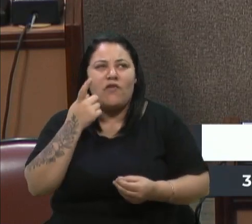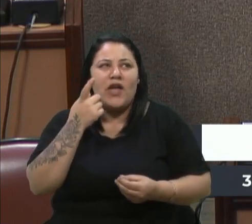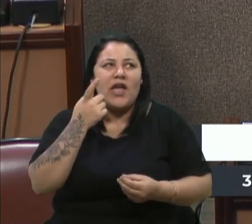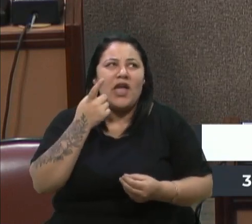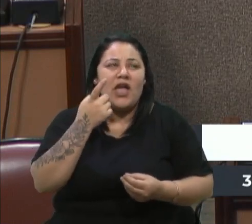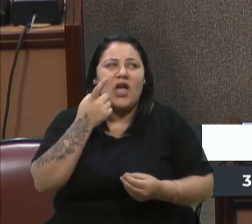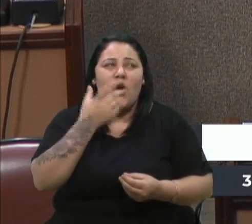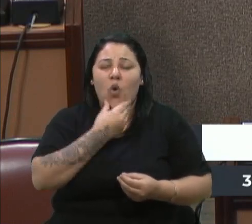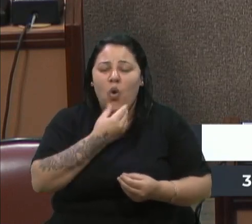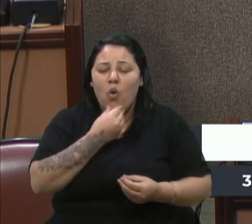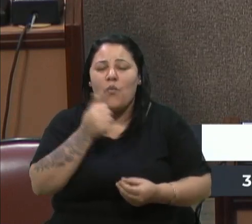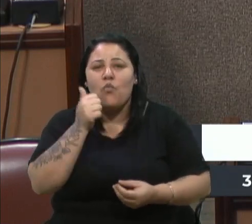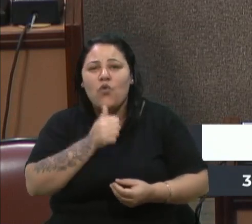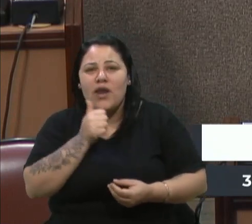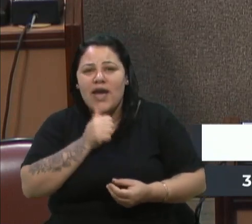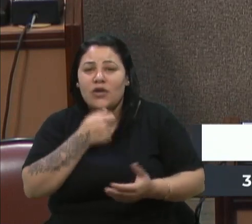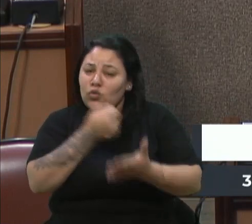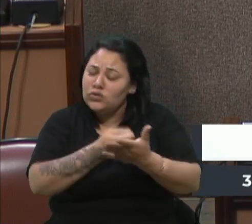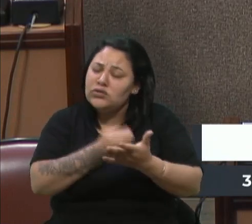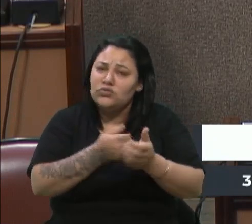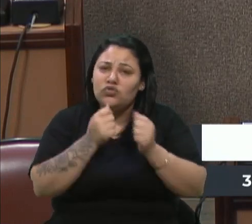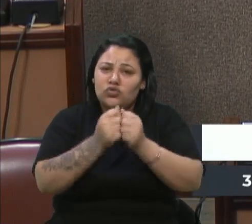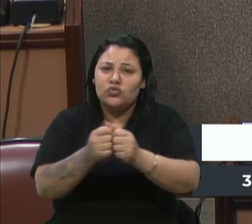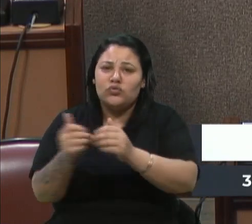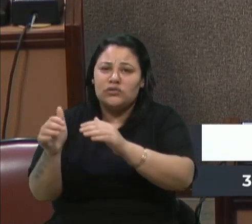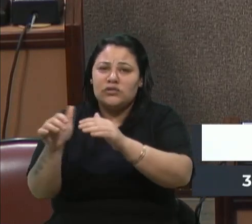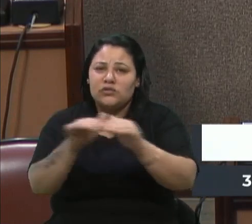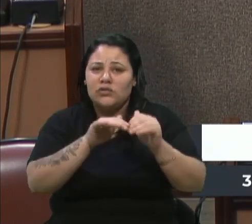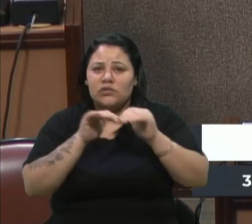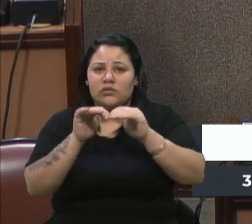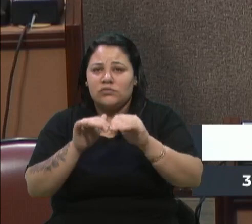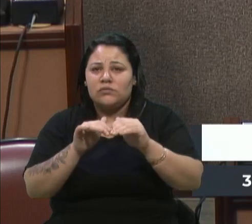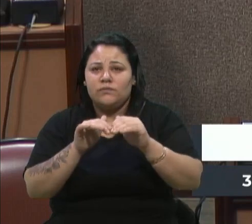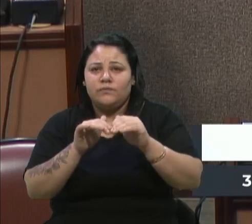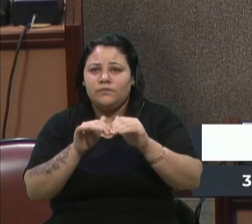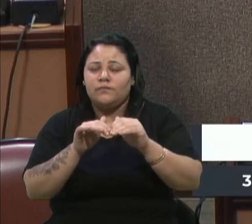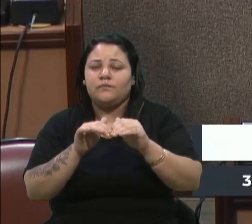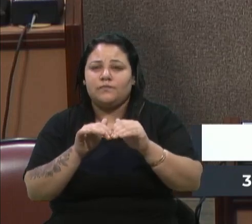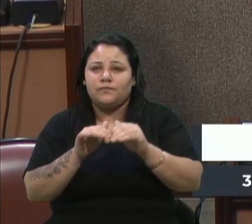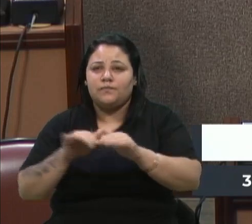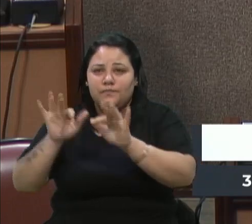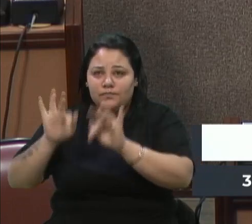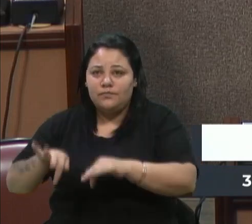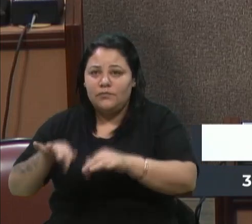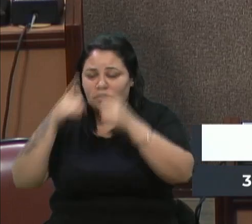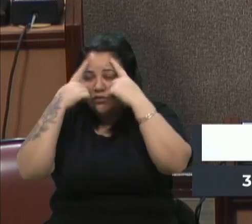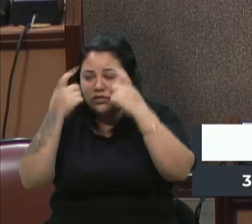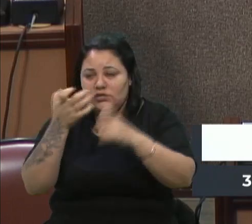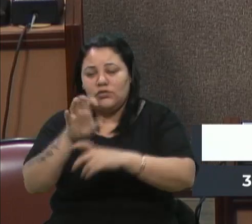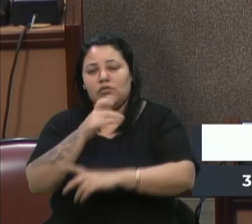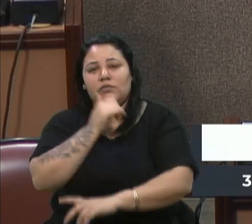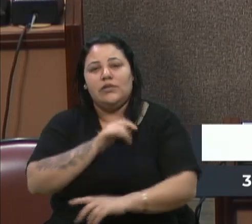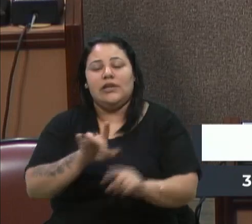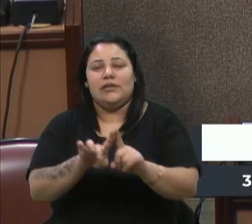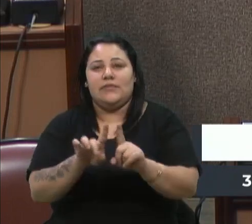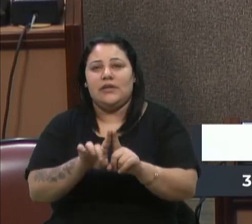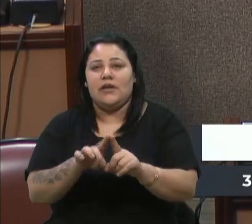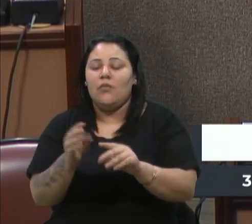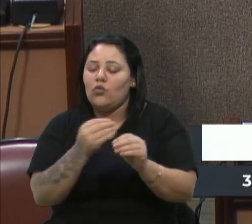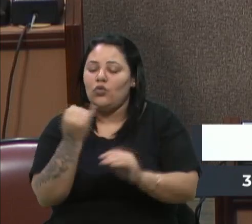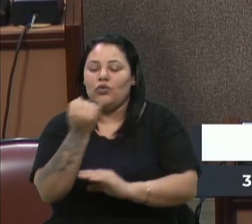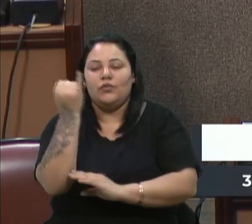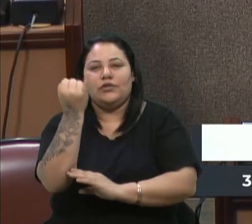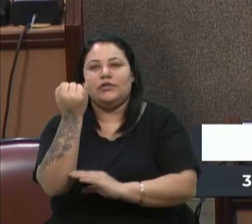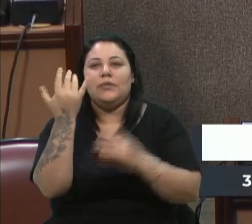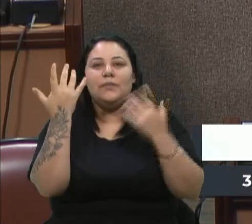juntos pelo fim de toda e qualquer forma de violência contra as mulheres, isso é muito importante. Então,